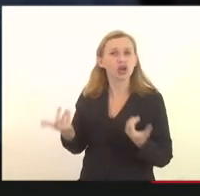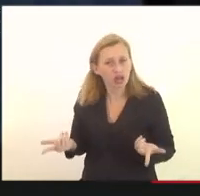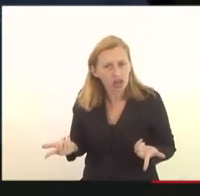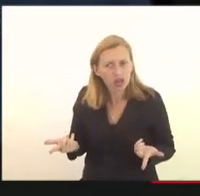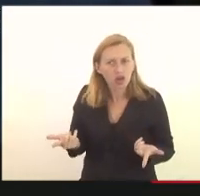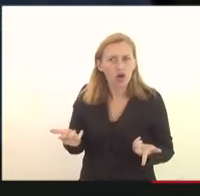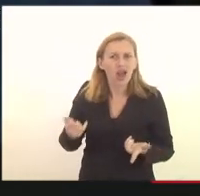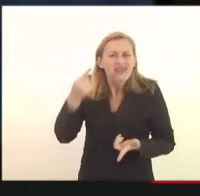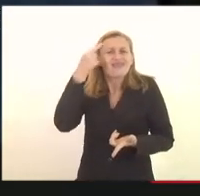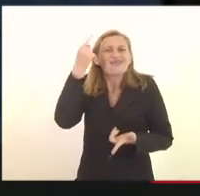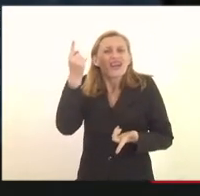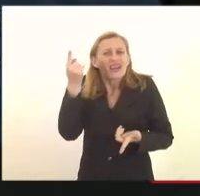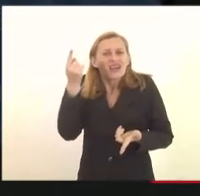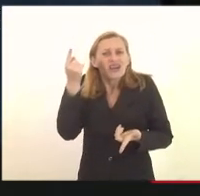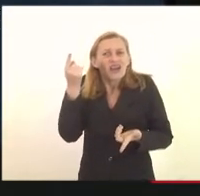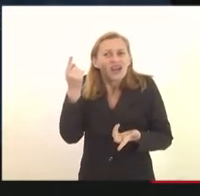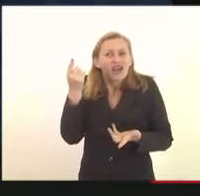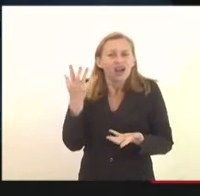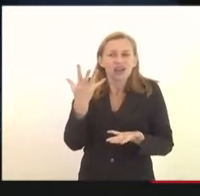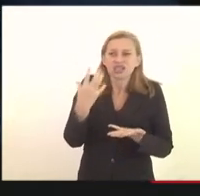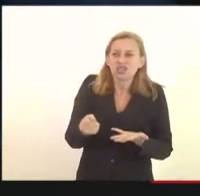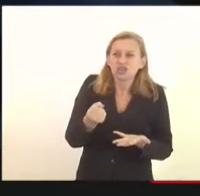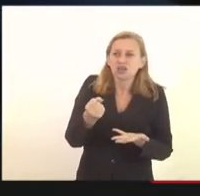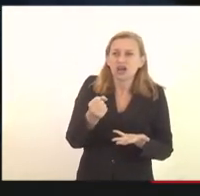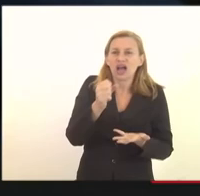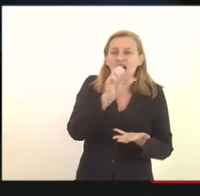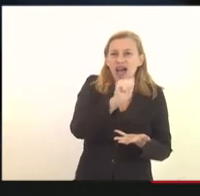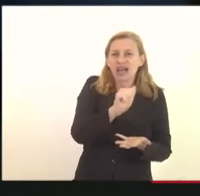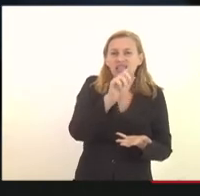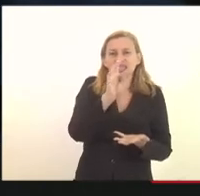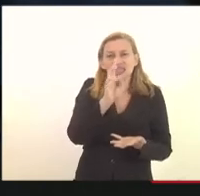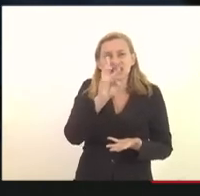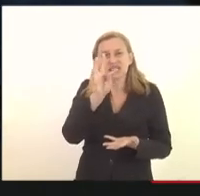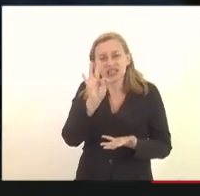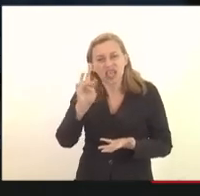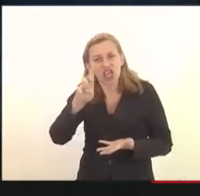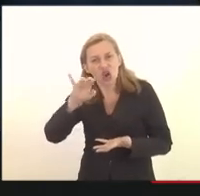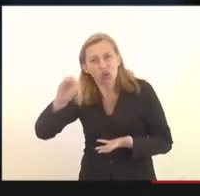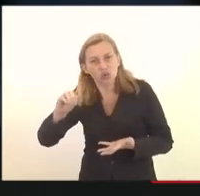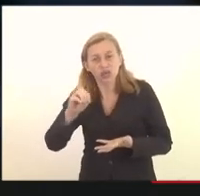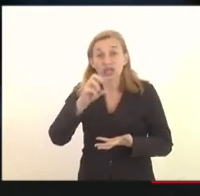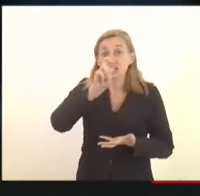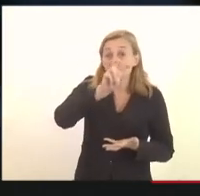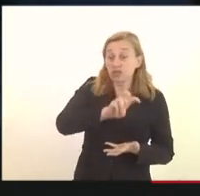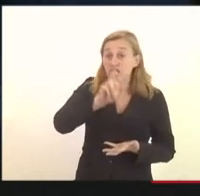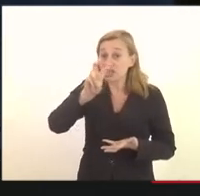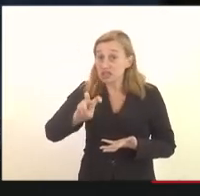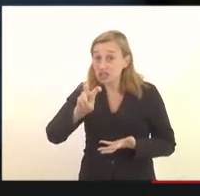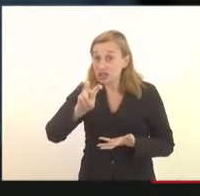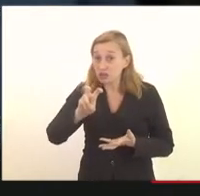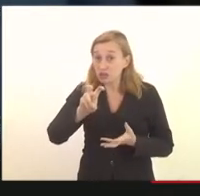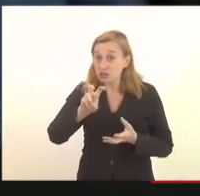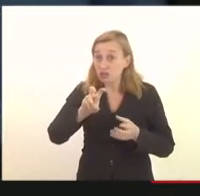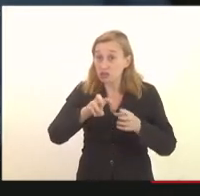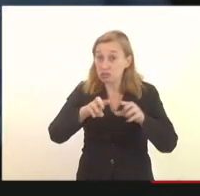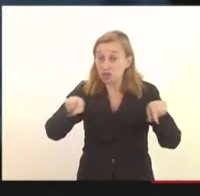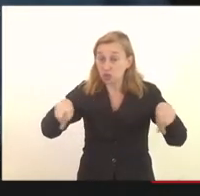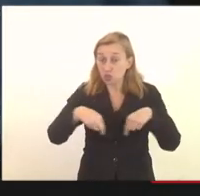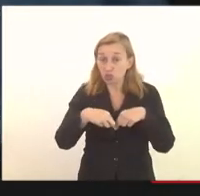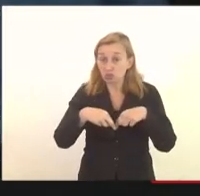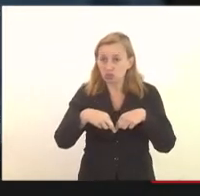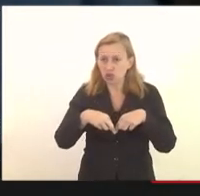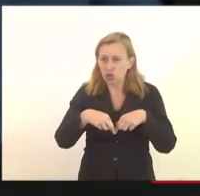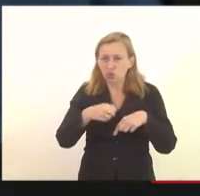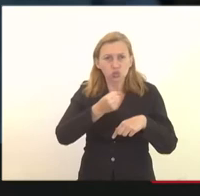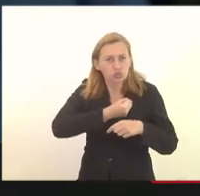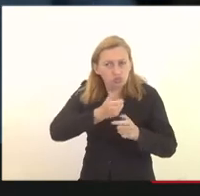a ideia de fazer um aterro de 55 milhões de metros cúbicos, que é o maior aterro da América do Sul.